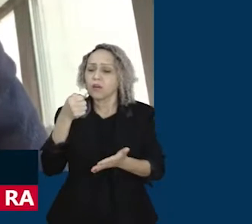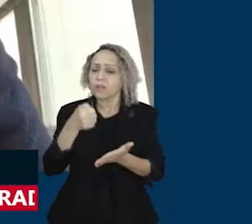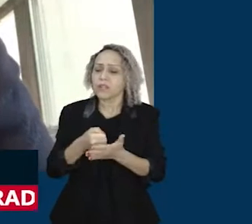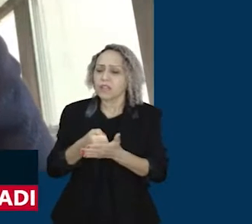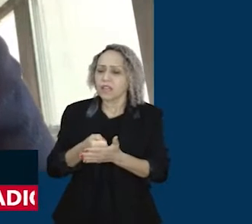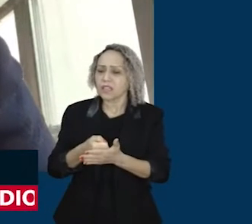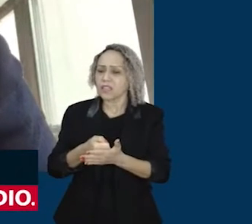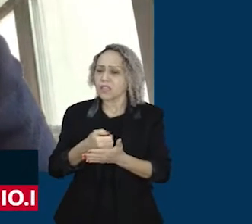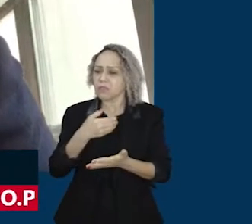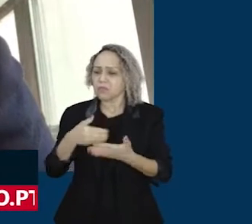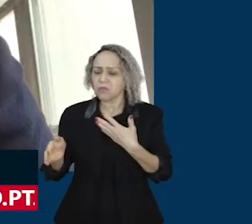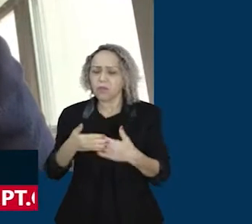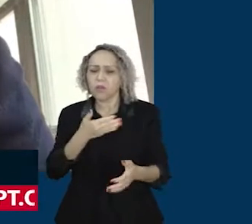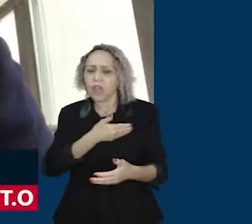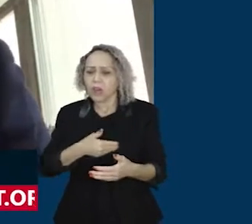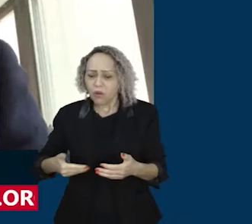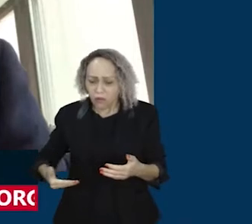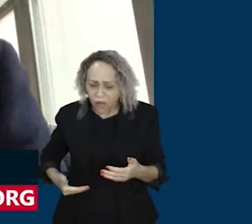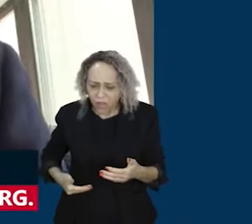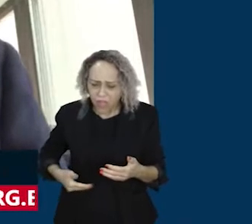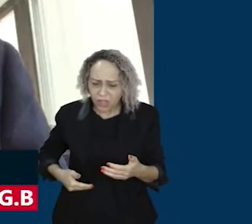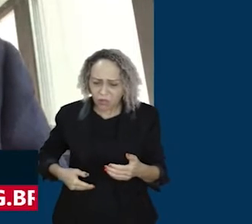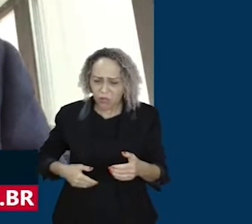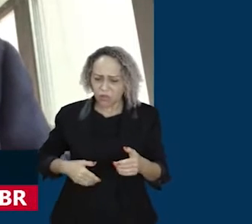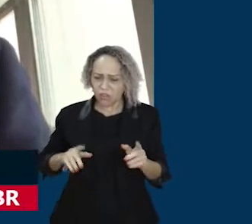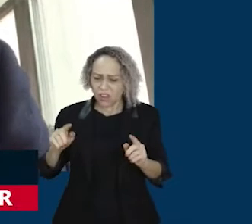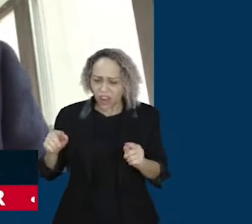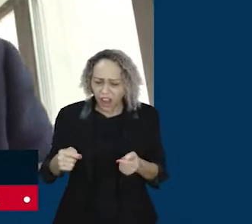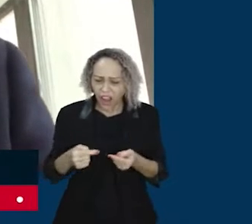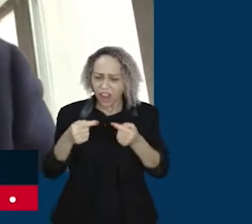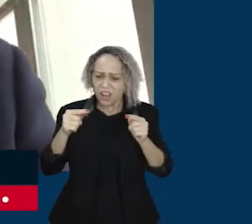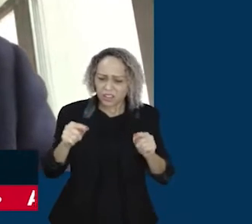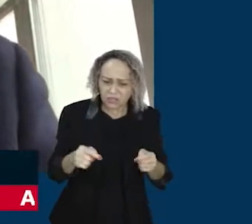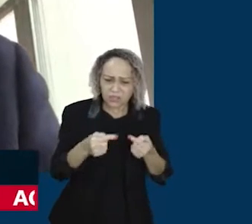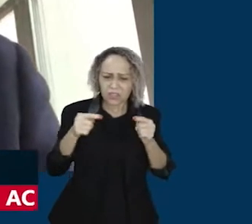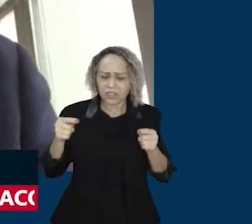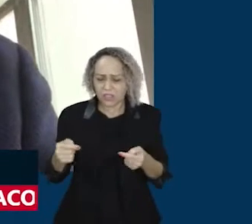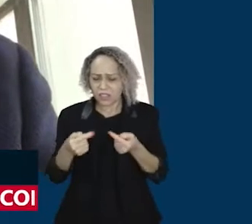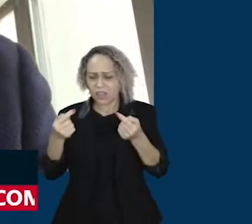a trabalhar com os custos internos como elementos de preço. É claro que